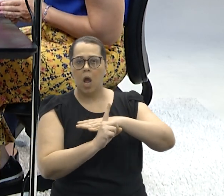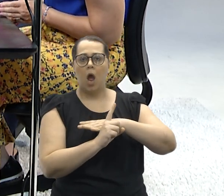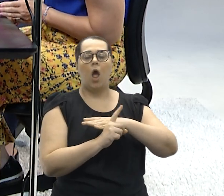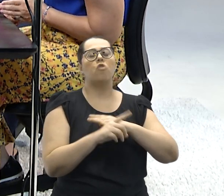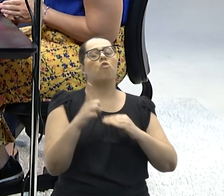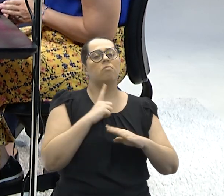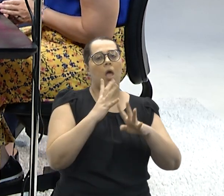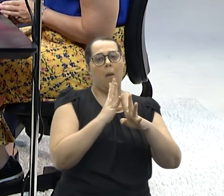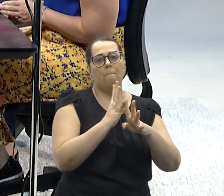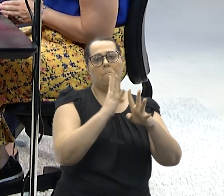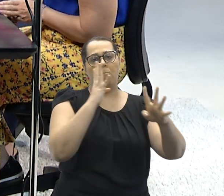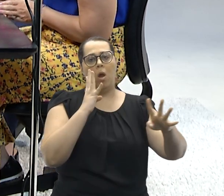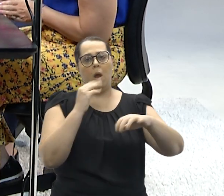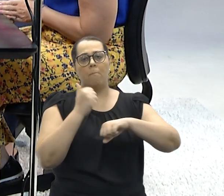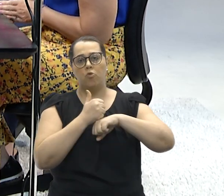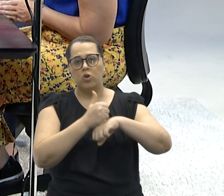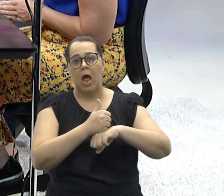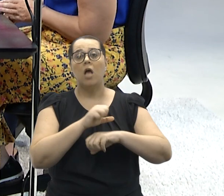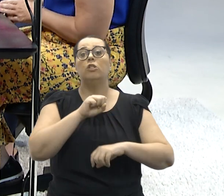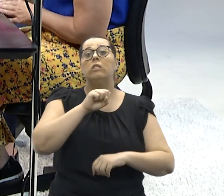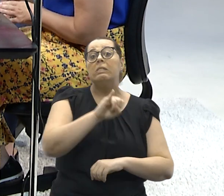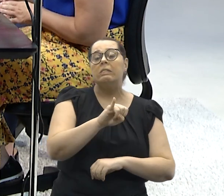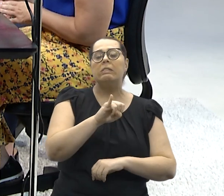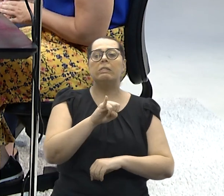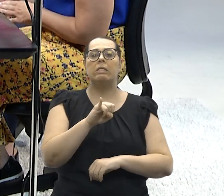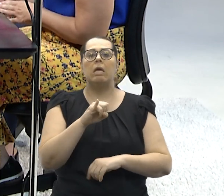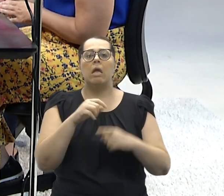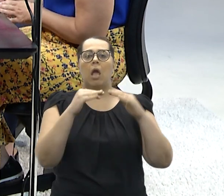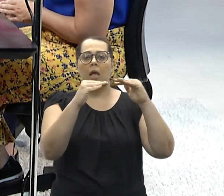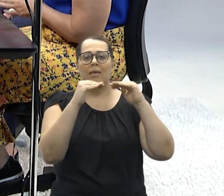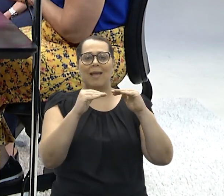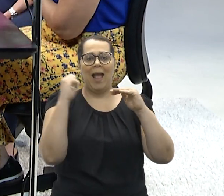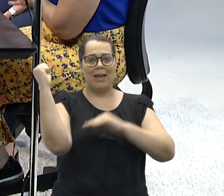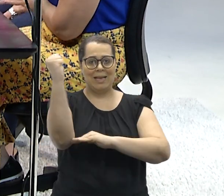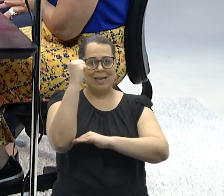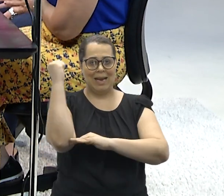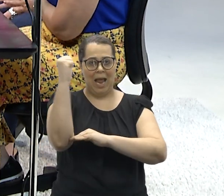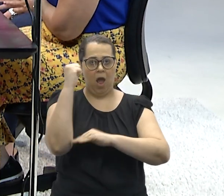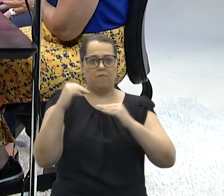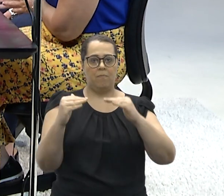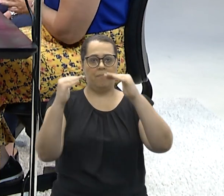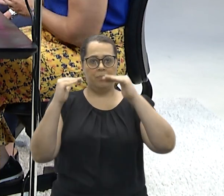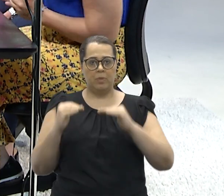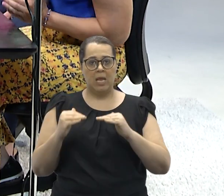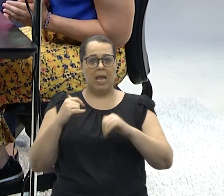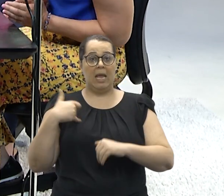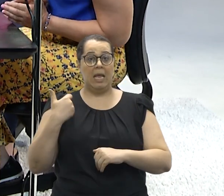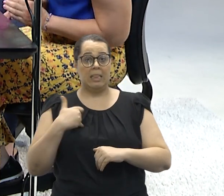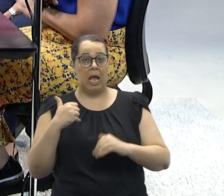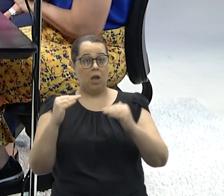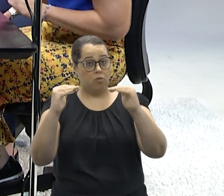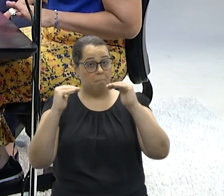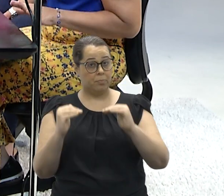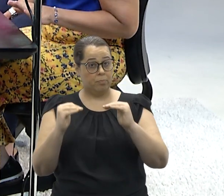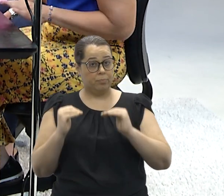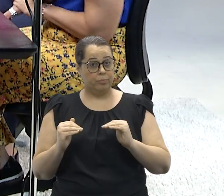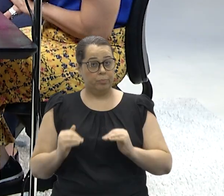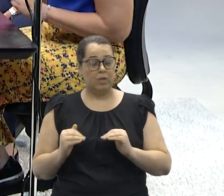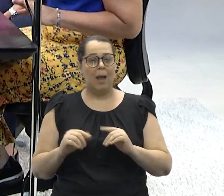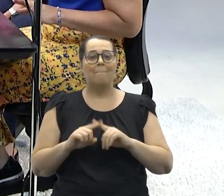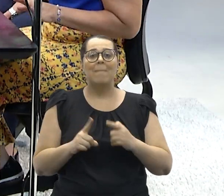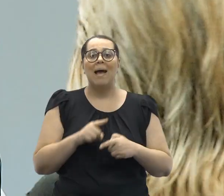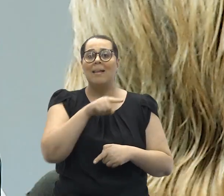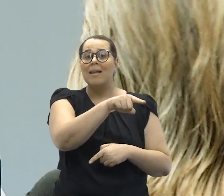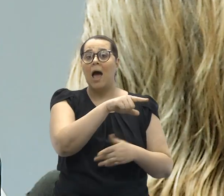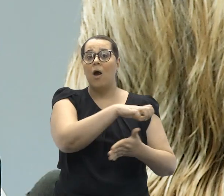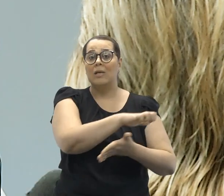A prioridade é o quadro clínico dela, depois a idade e segue uma sequência. Mas nos exames, essa sequência